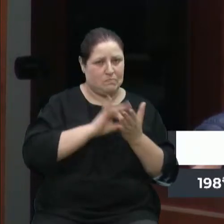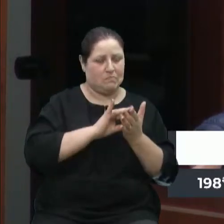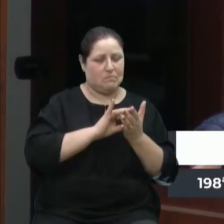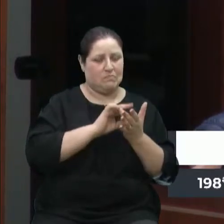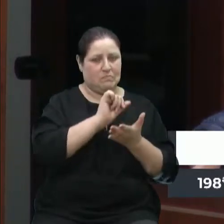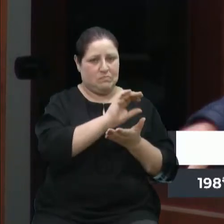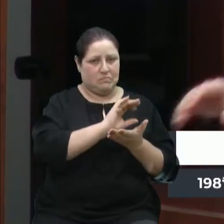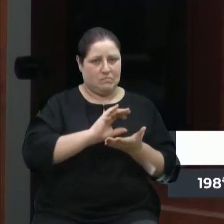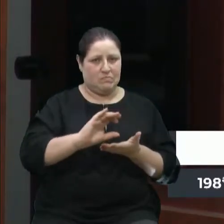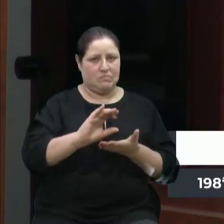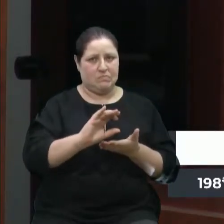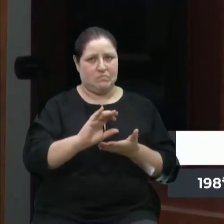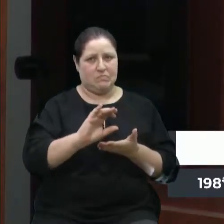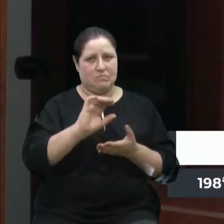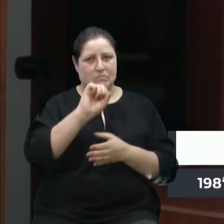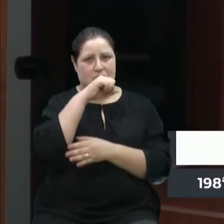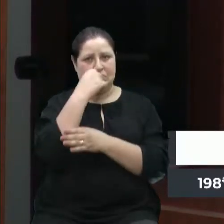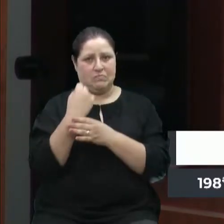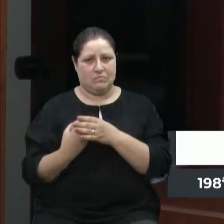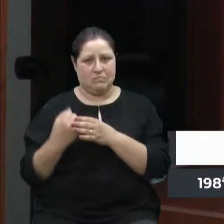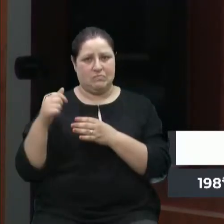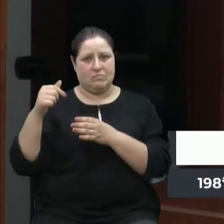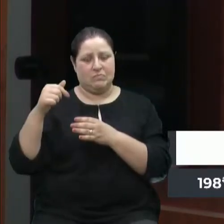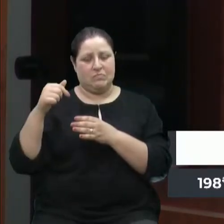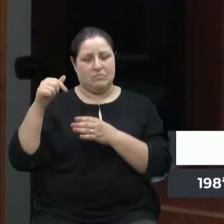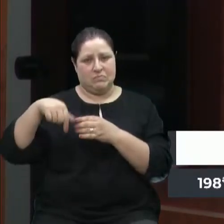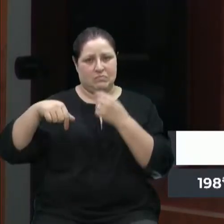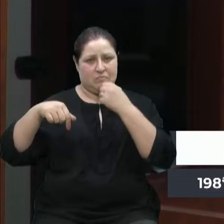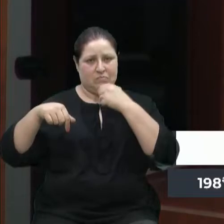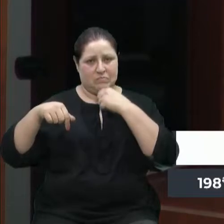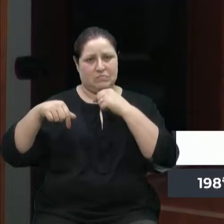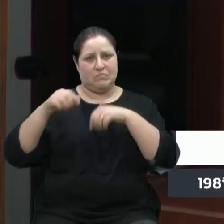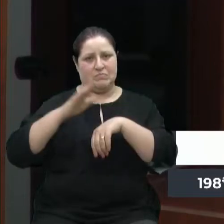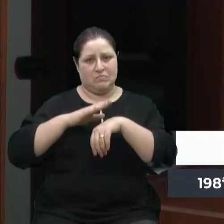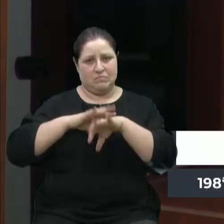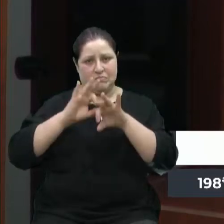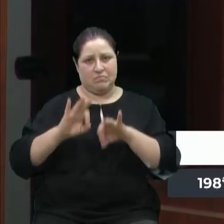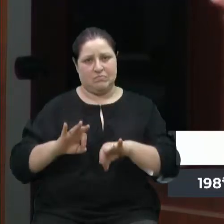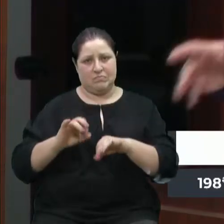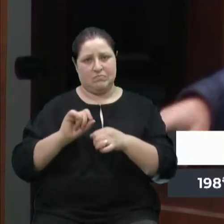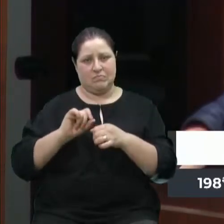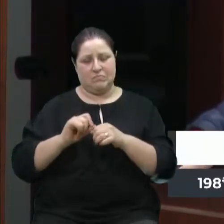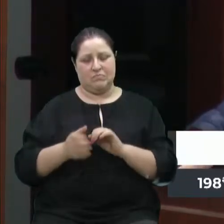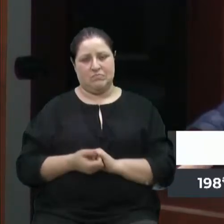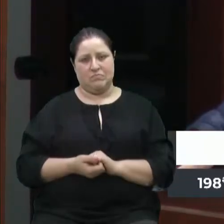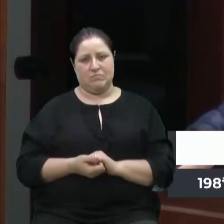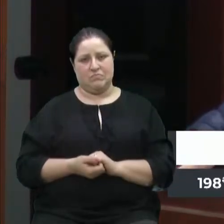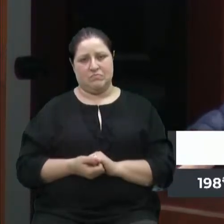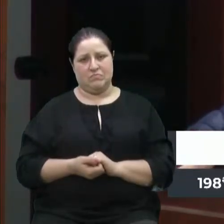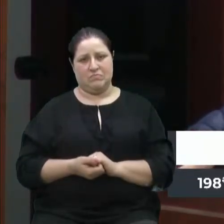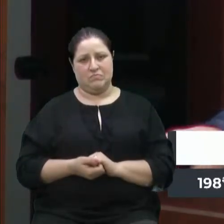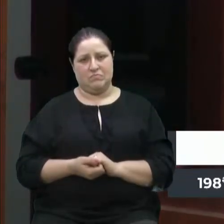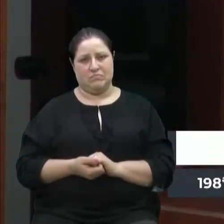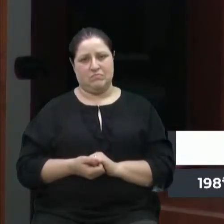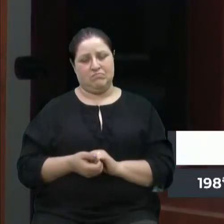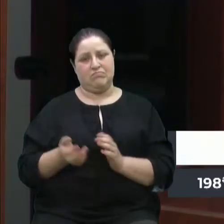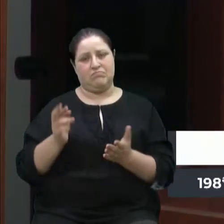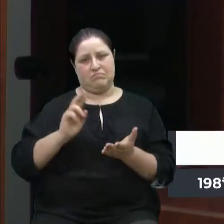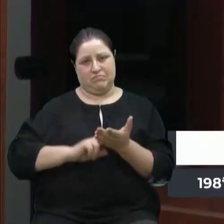recurso apresentado pelo Caxias do Sul Basquete no momento cabível para que isso fosse feito. Então, fica aqui um